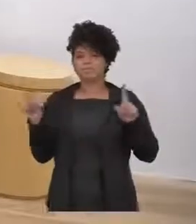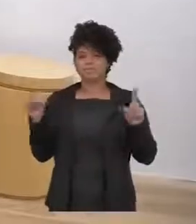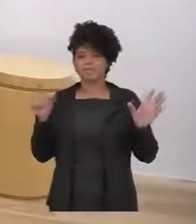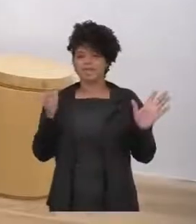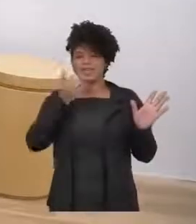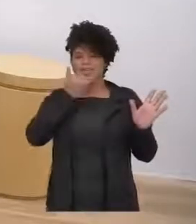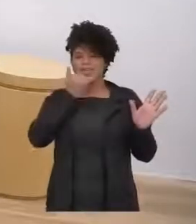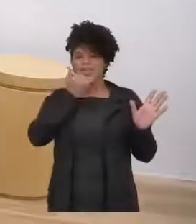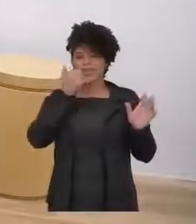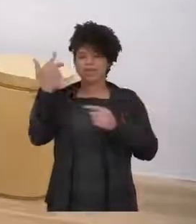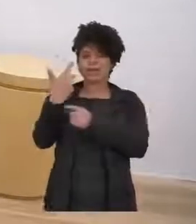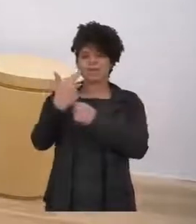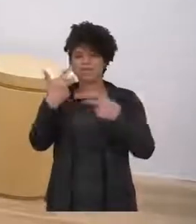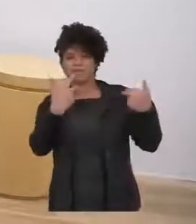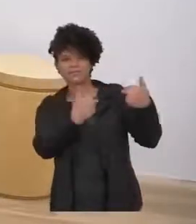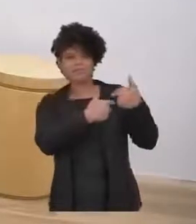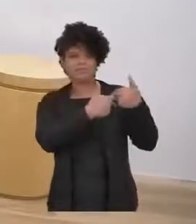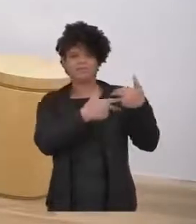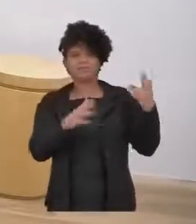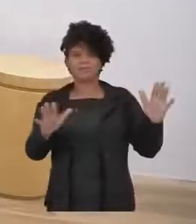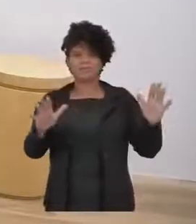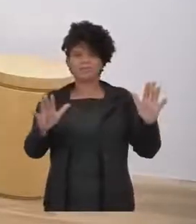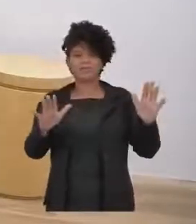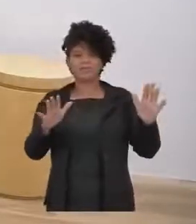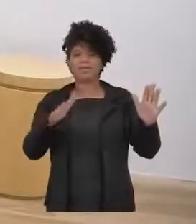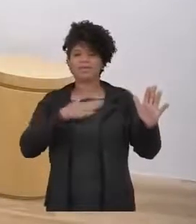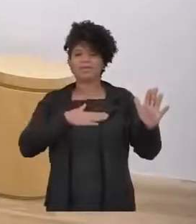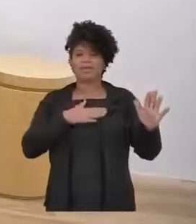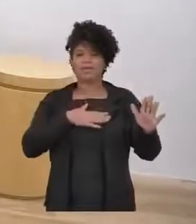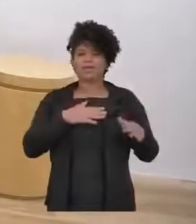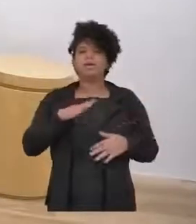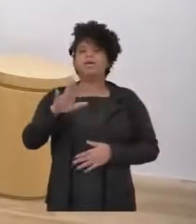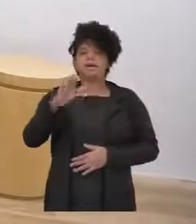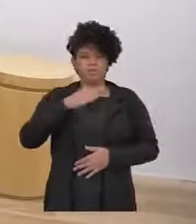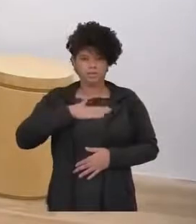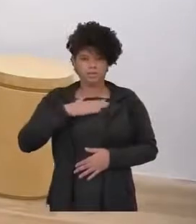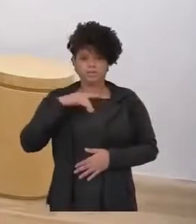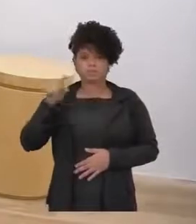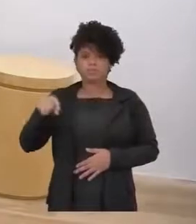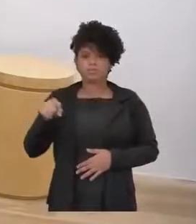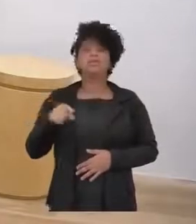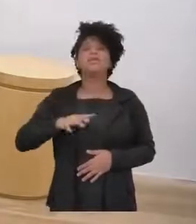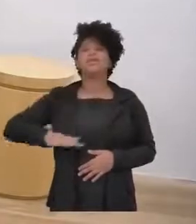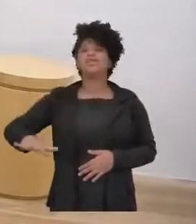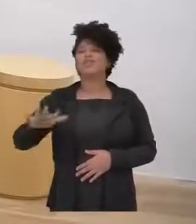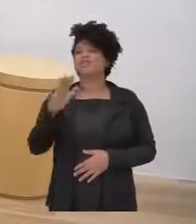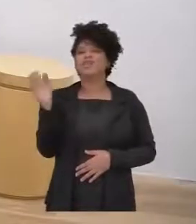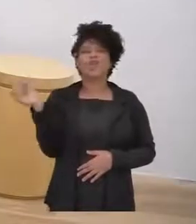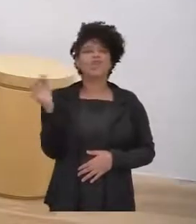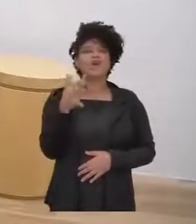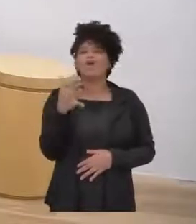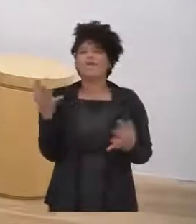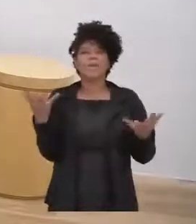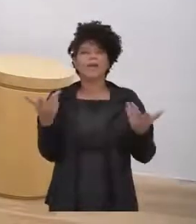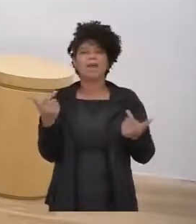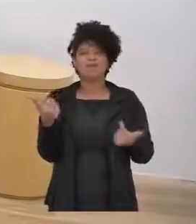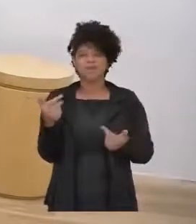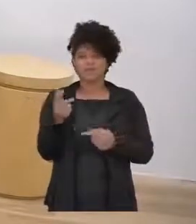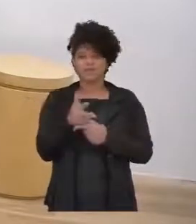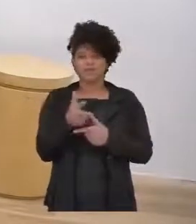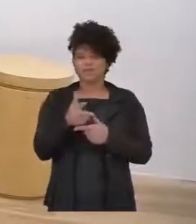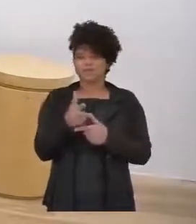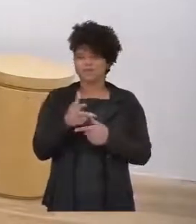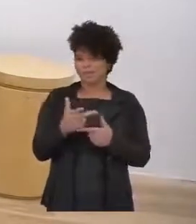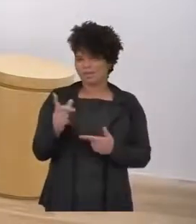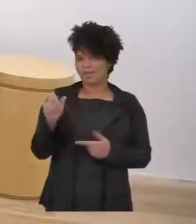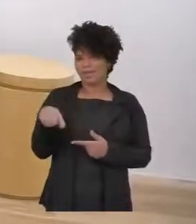confundo, porque, ia falar sobre isso também. Se a gente se perder aqui, o estúdio Verdade. É novíssimo, é maravilhoso aqui, ó, em casa nova,